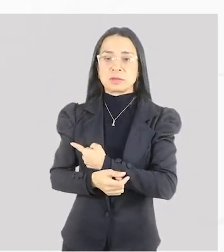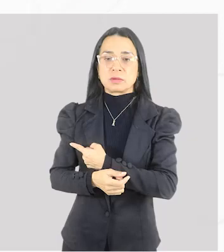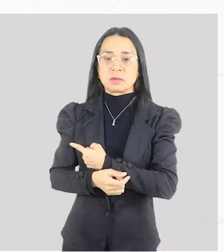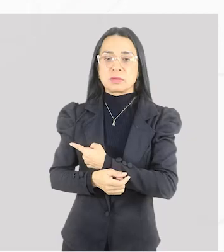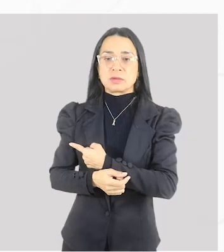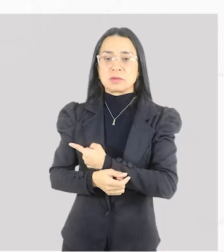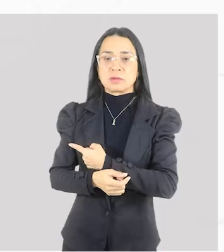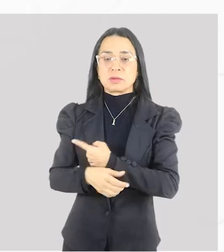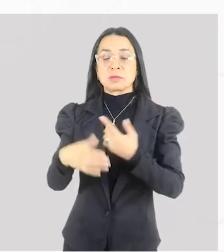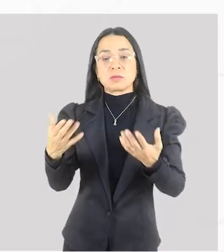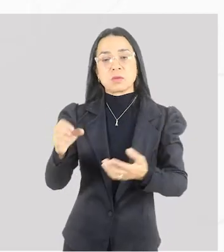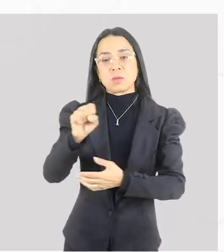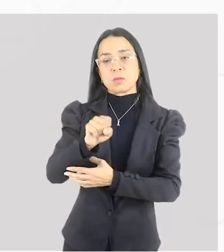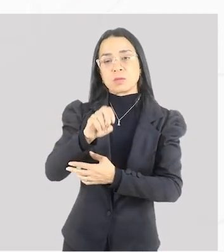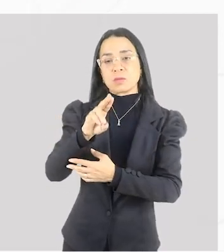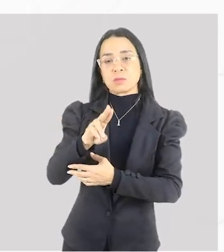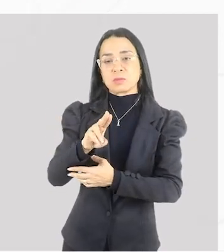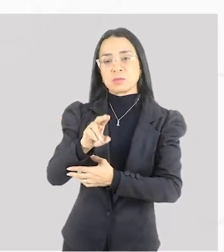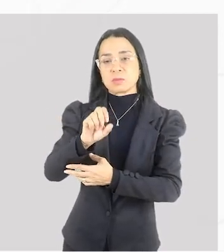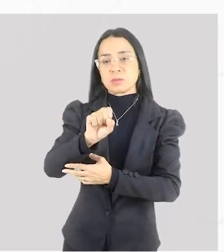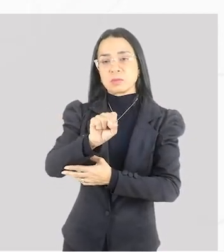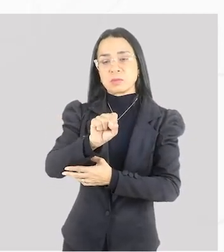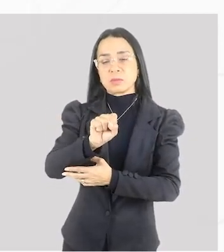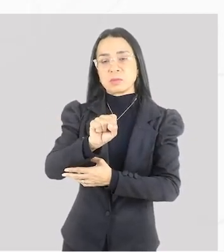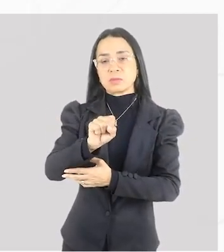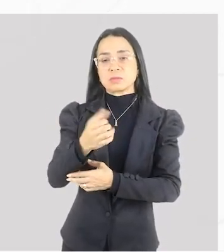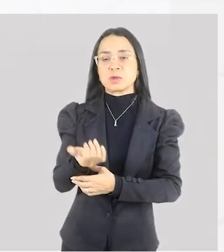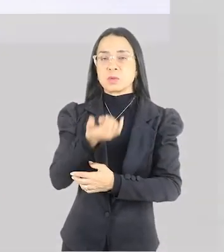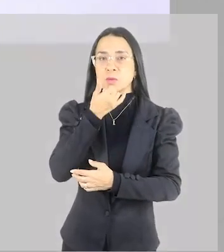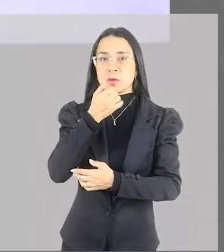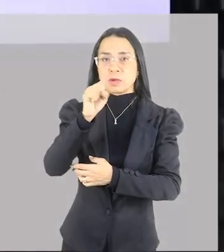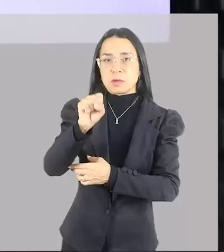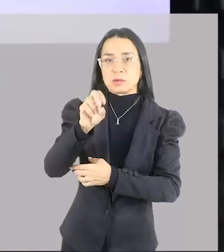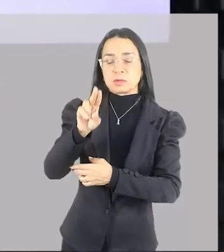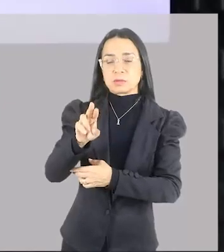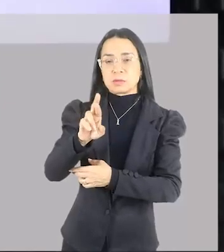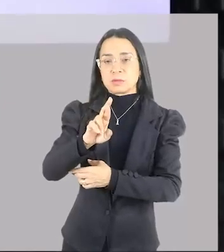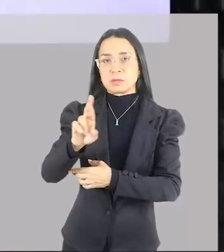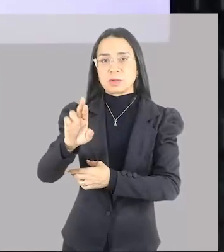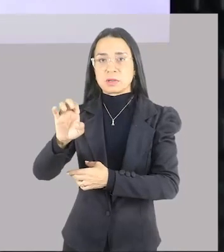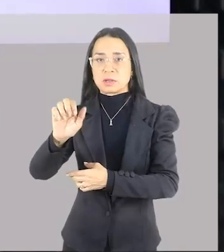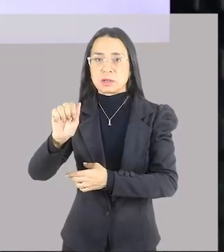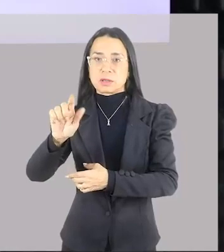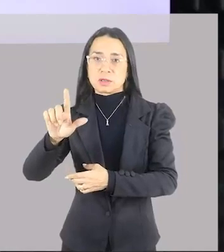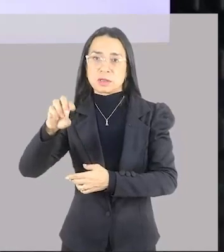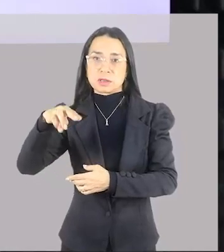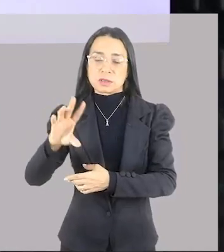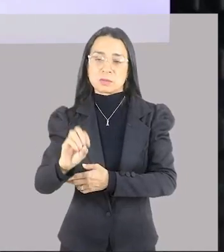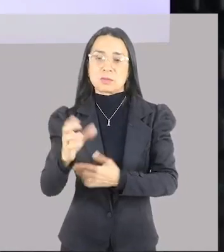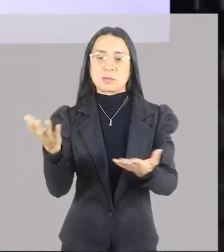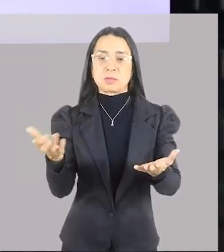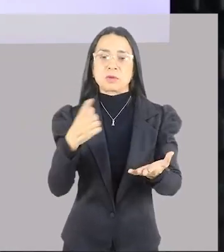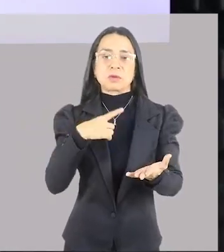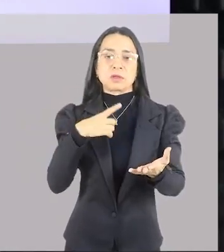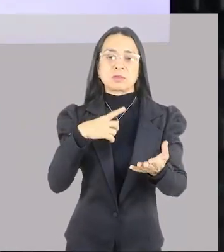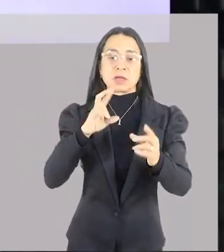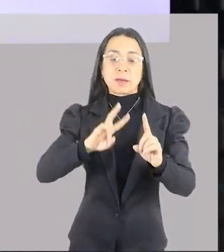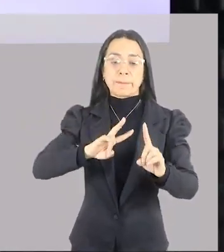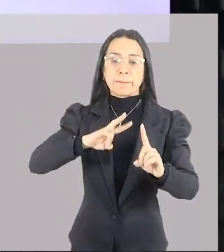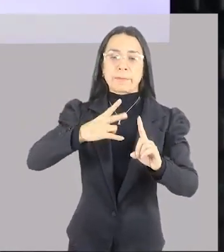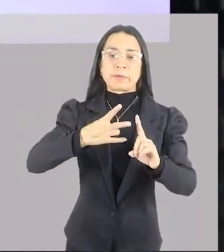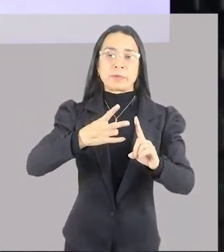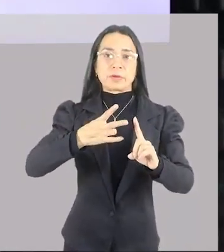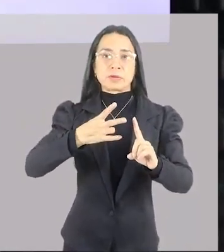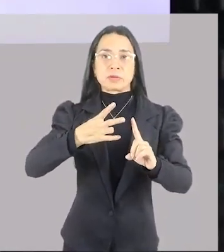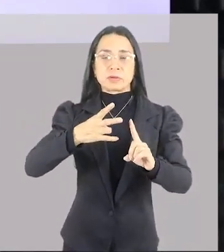uma referência de uma perspectiva da imaginação, né? Da perspectiva